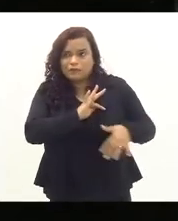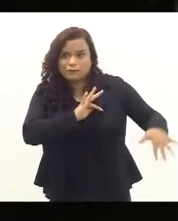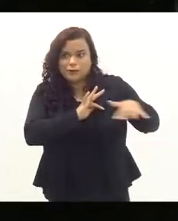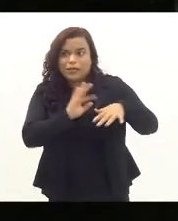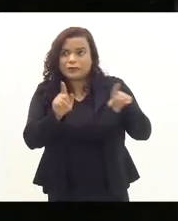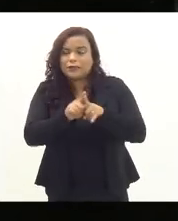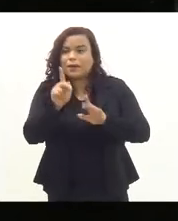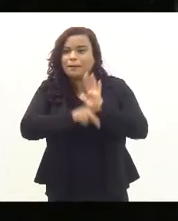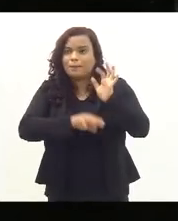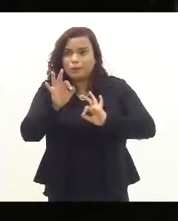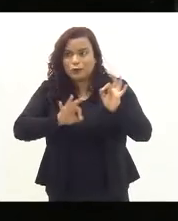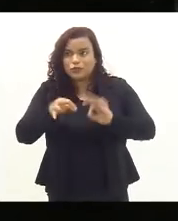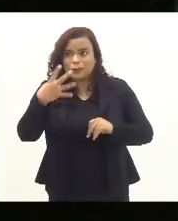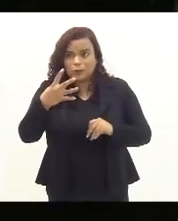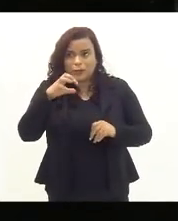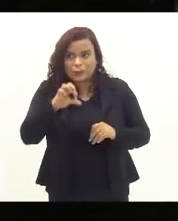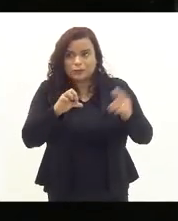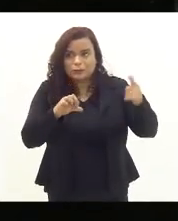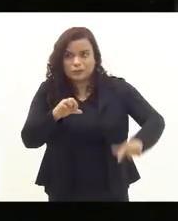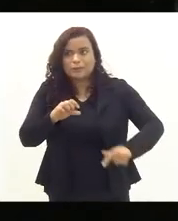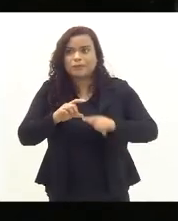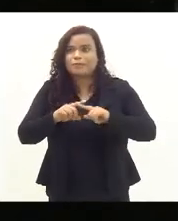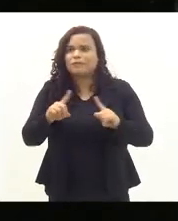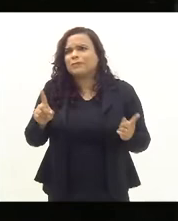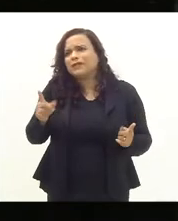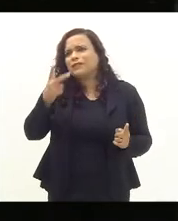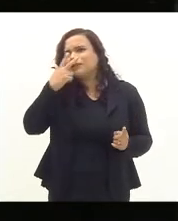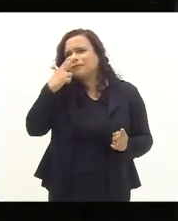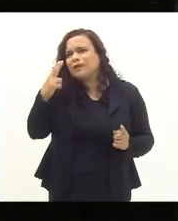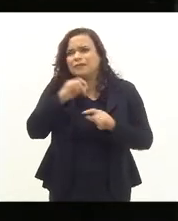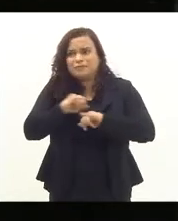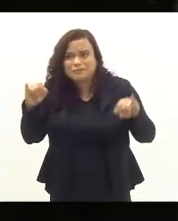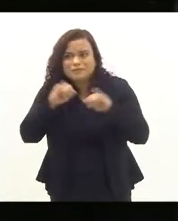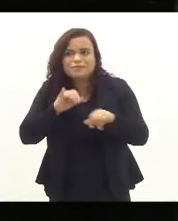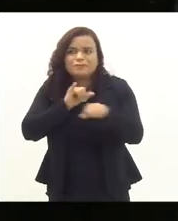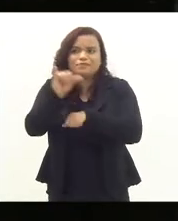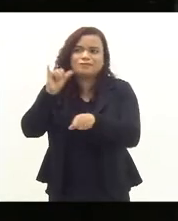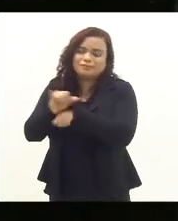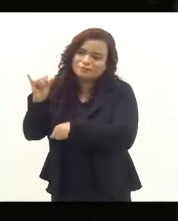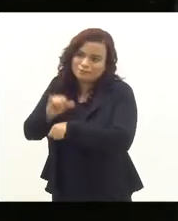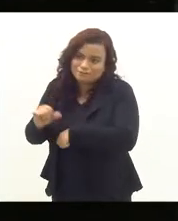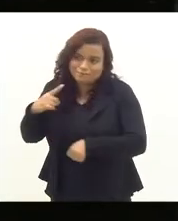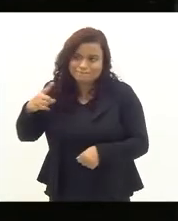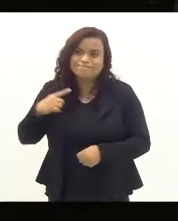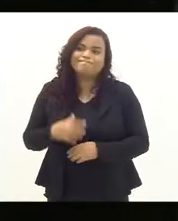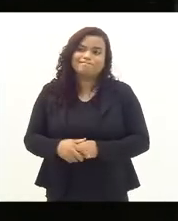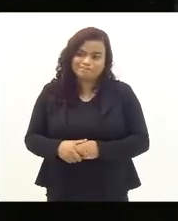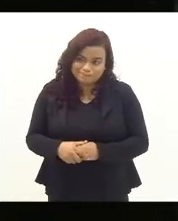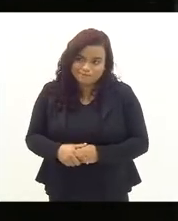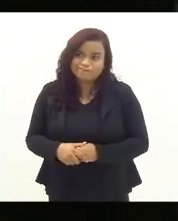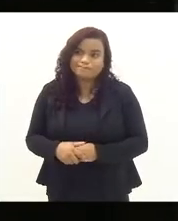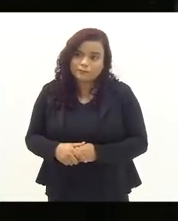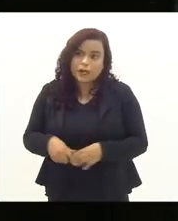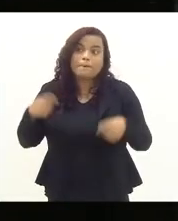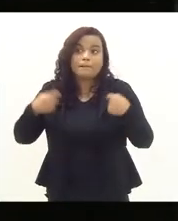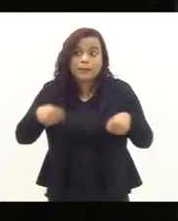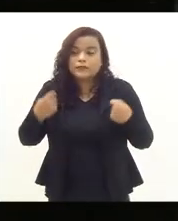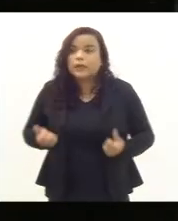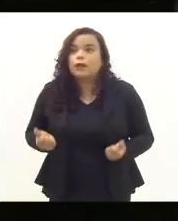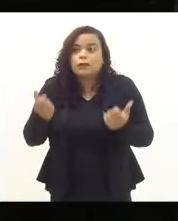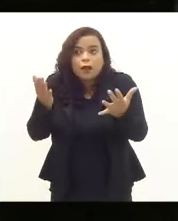projetos Me desculpe mas está me aparecendo propaganda enganosa e nós temos aí Que da